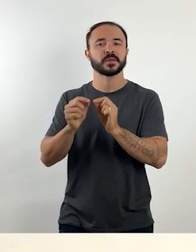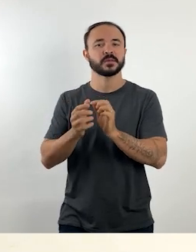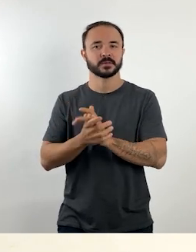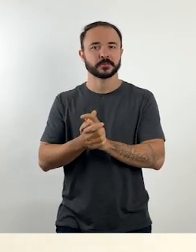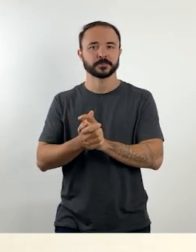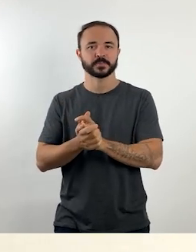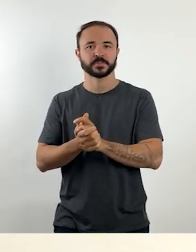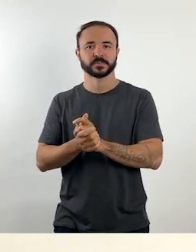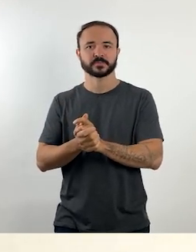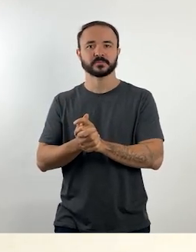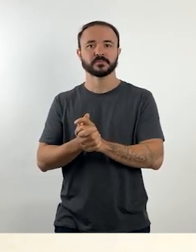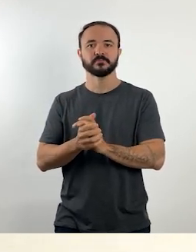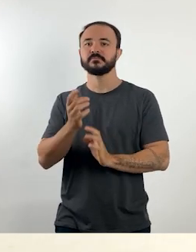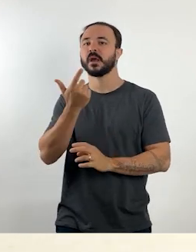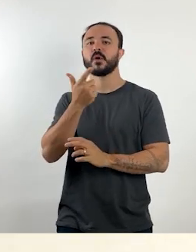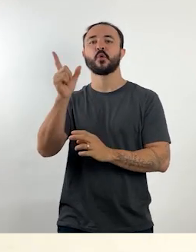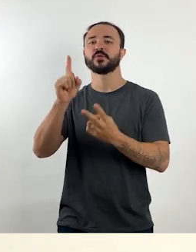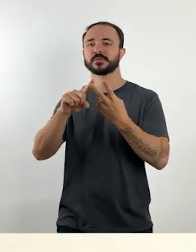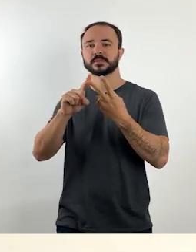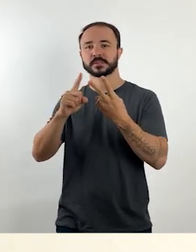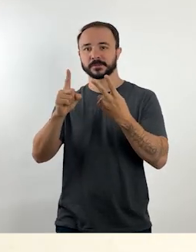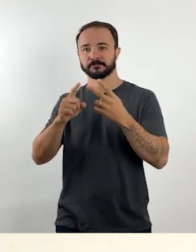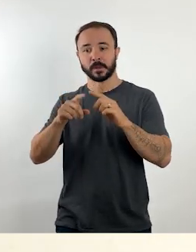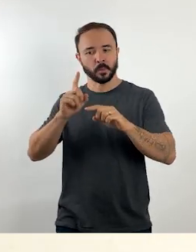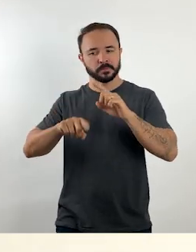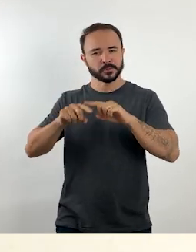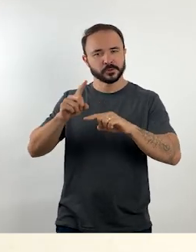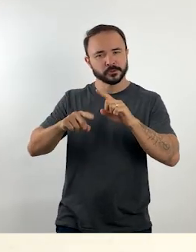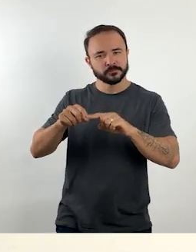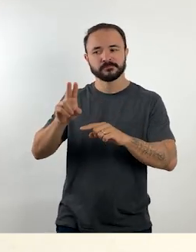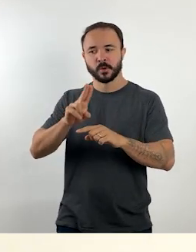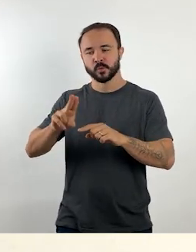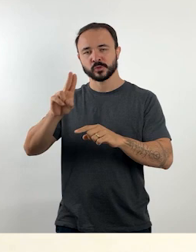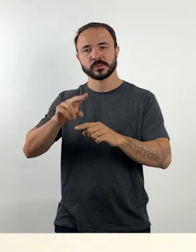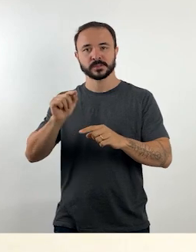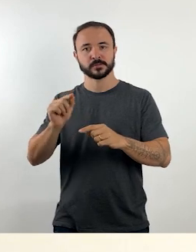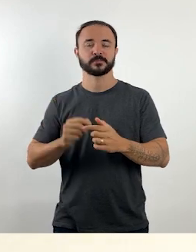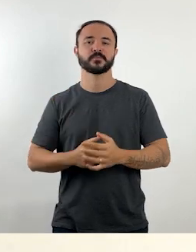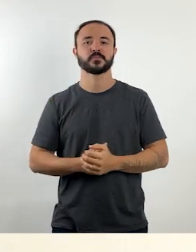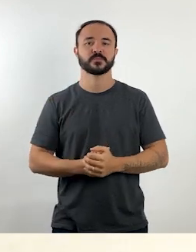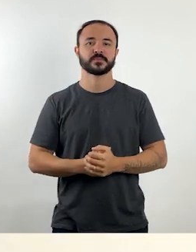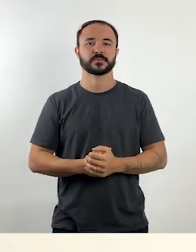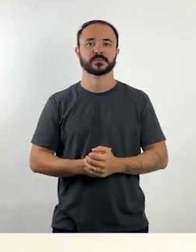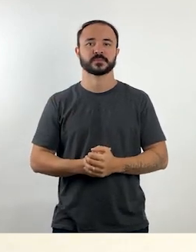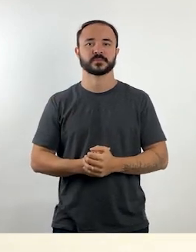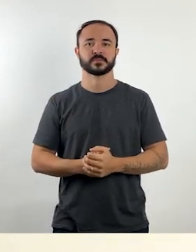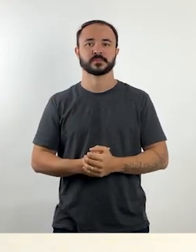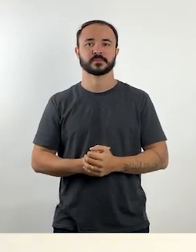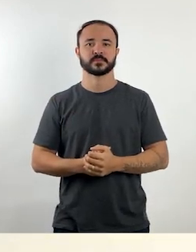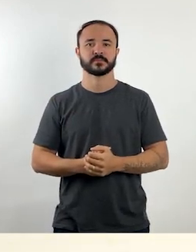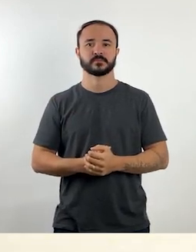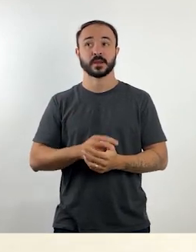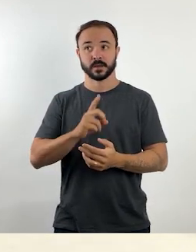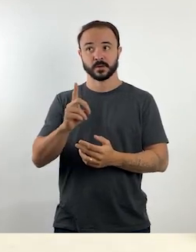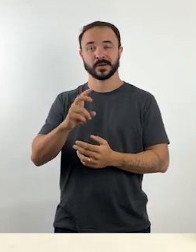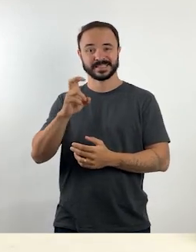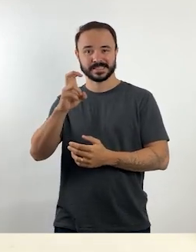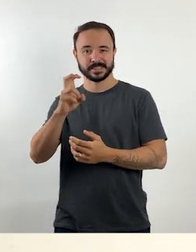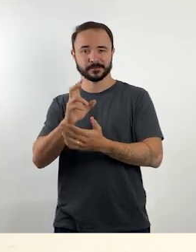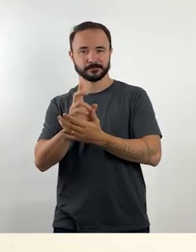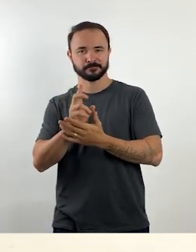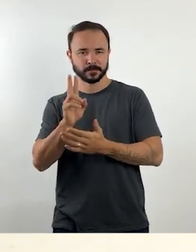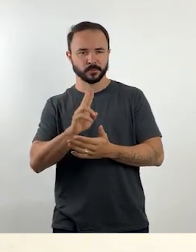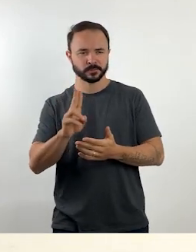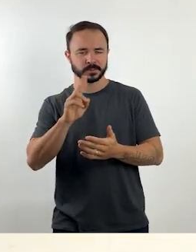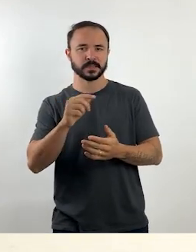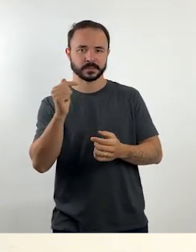colocar aqui uma outra peça. Tá? Vamos pegar essa pecinha aqui de 5, colocar